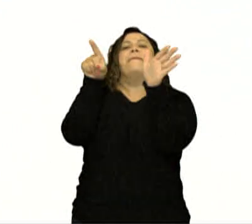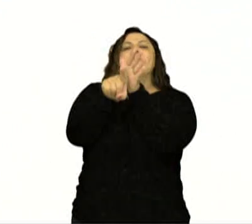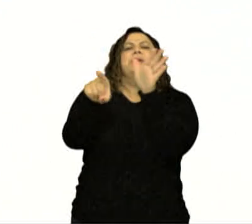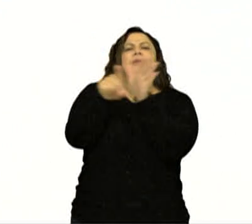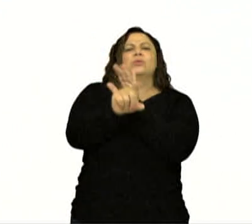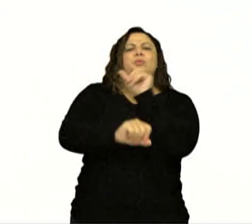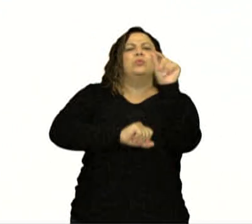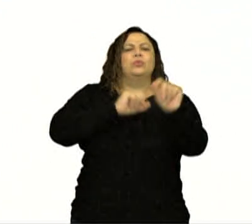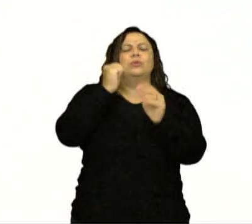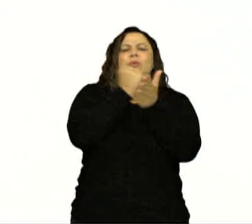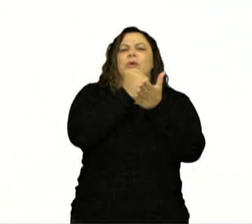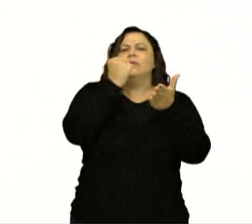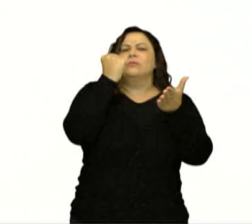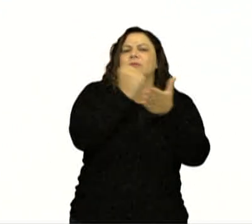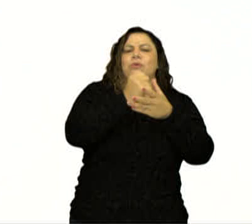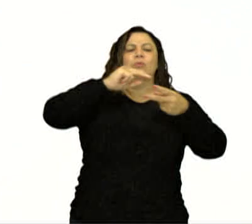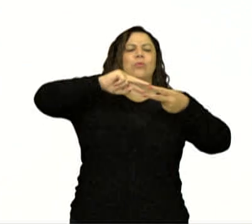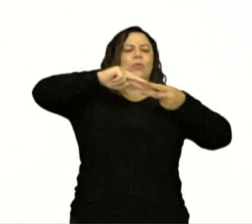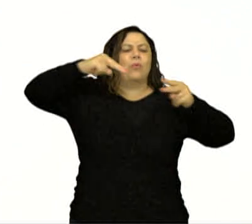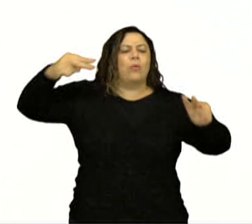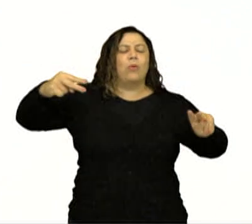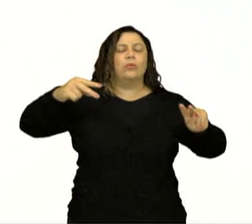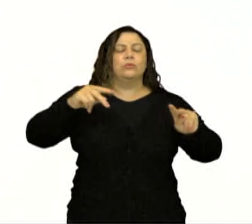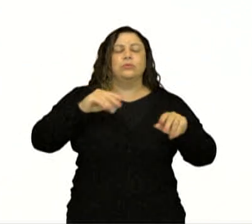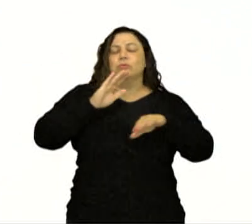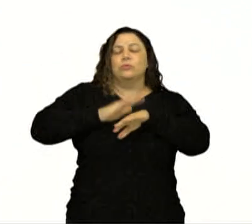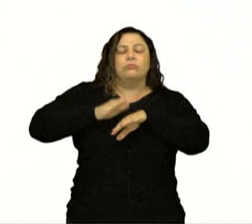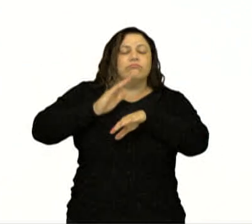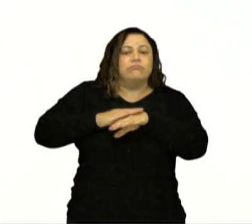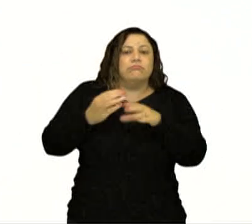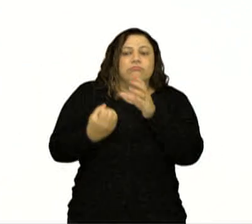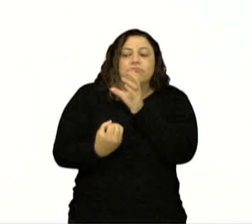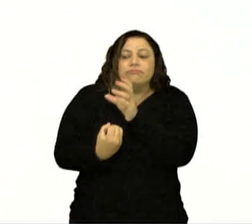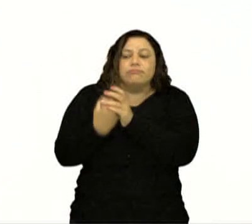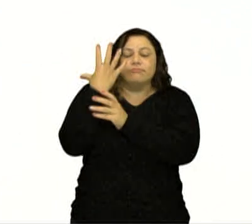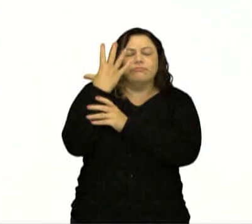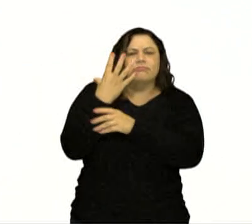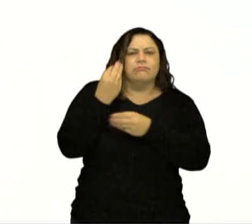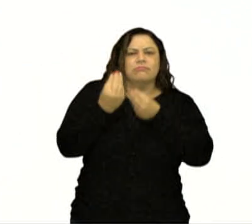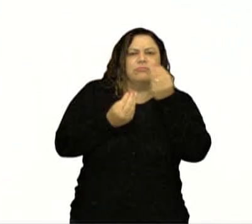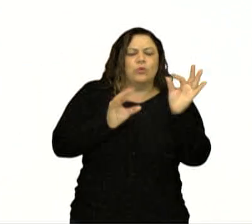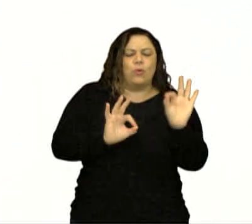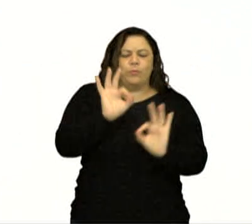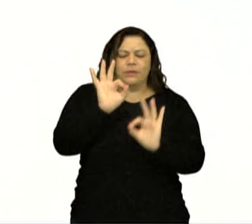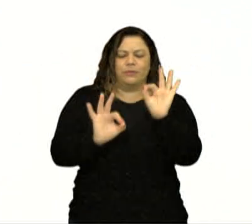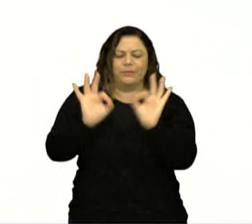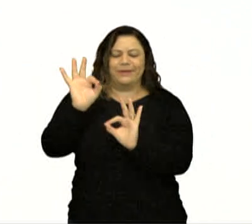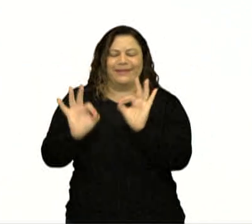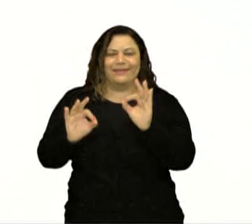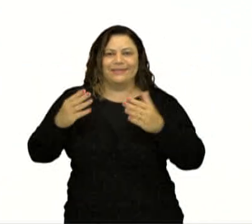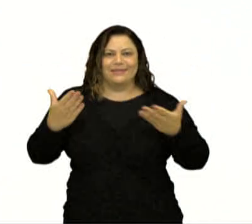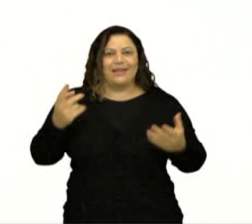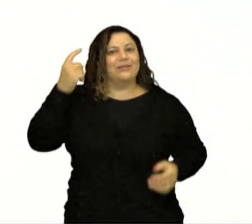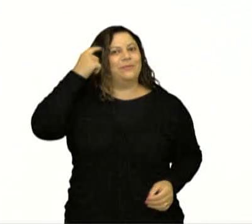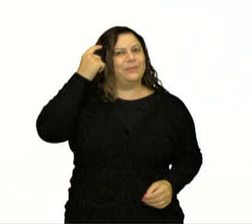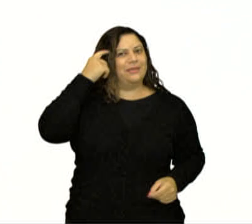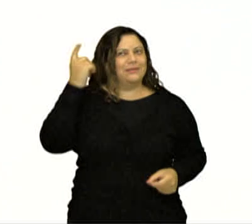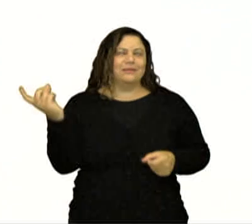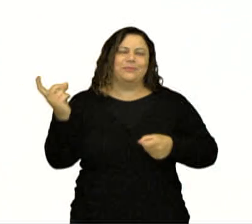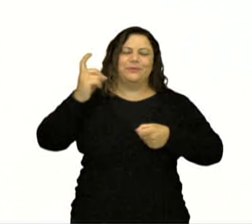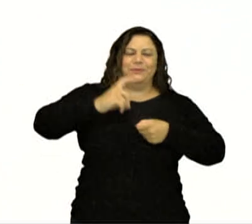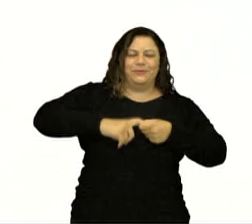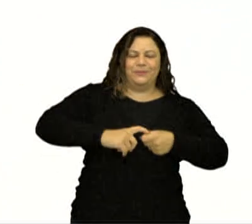Qual a estrutura do código genético? Como que ele é feito? De que maneira que ele é organizado? Dá uma pensadinha aí que a gente já volta para ver se você acertou.